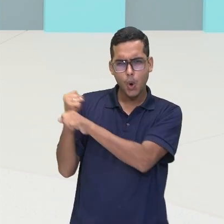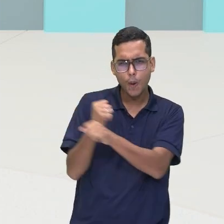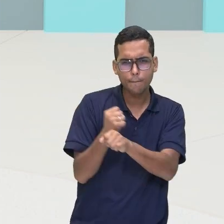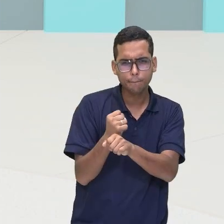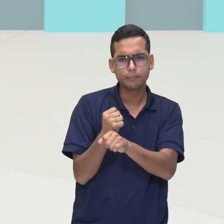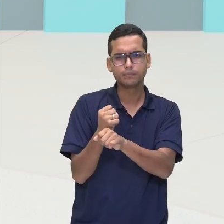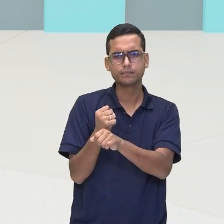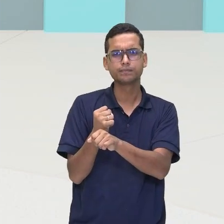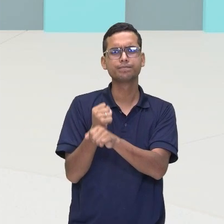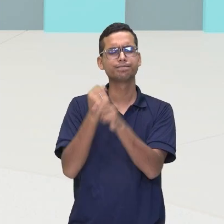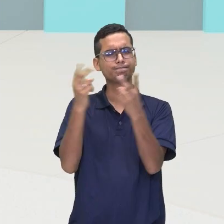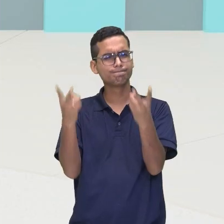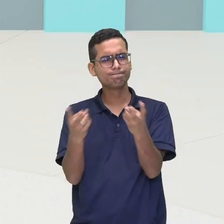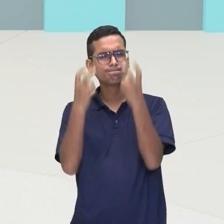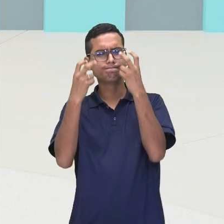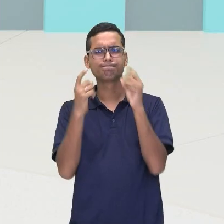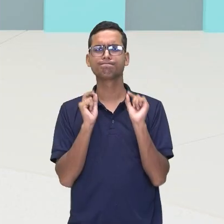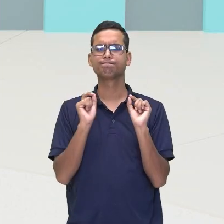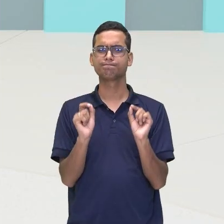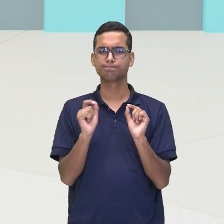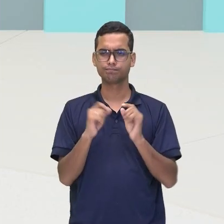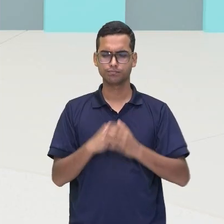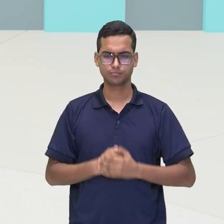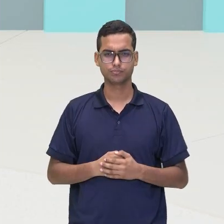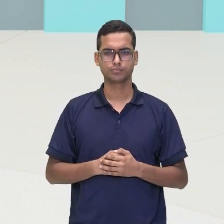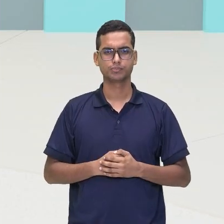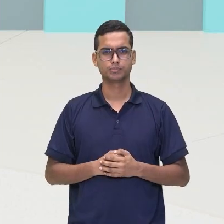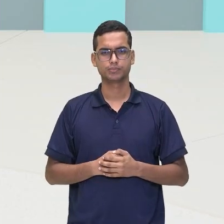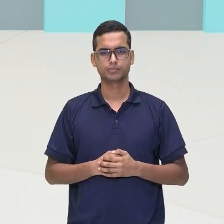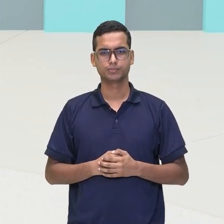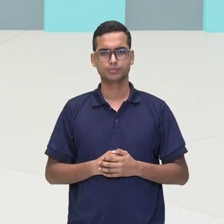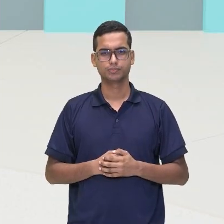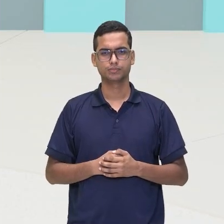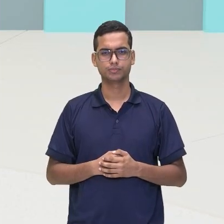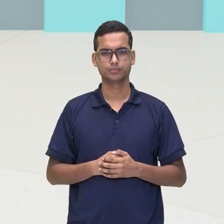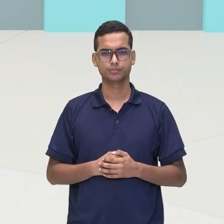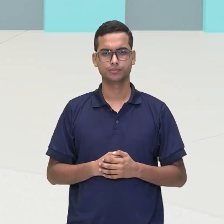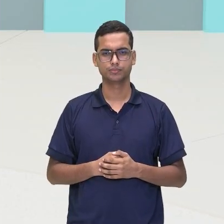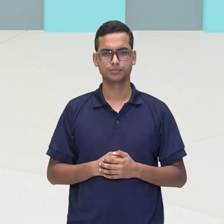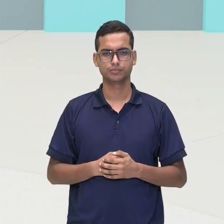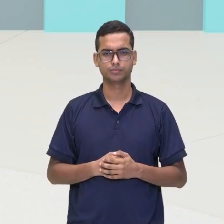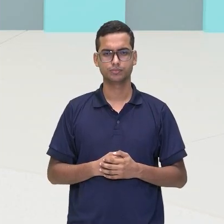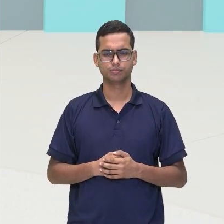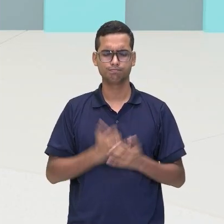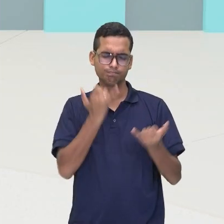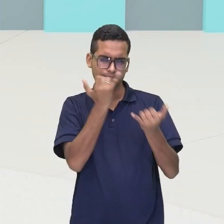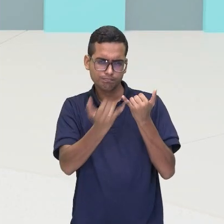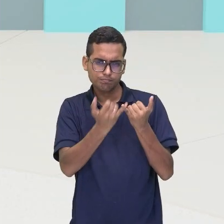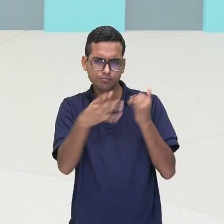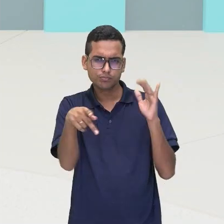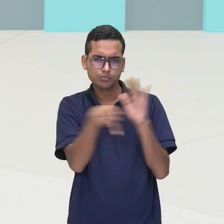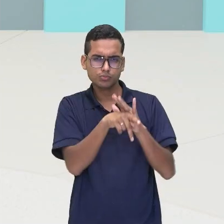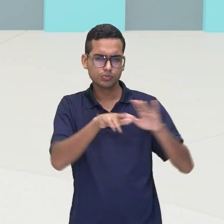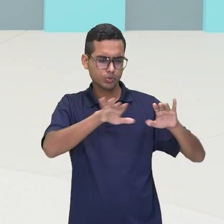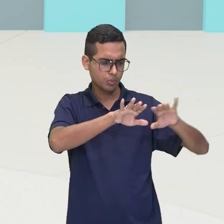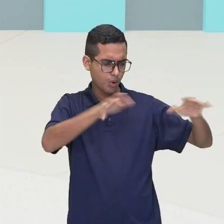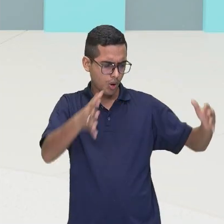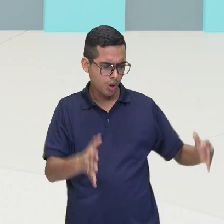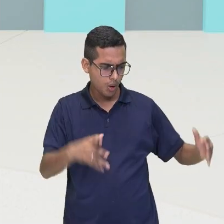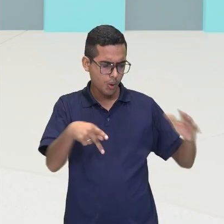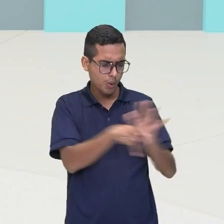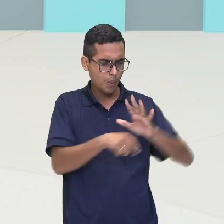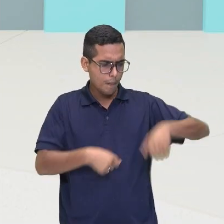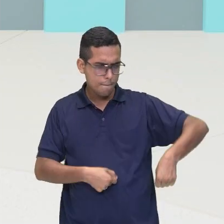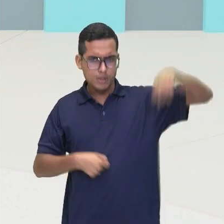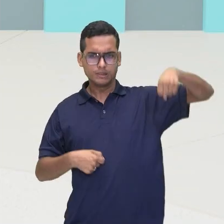sendo carregado e foi como uma mala que foi